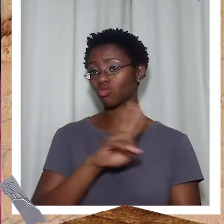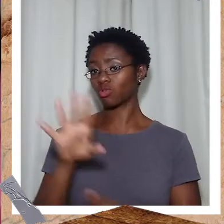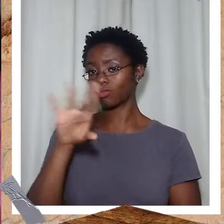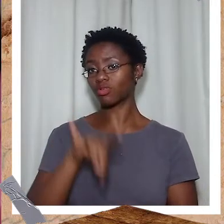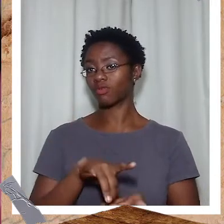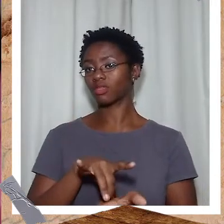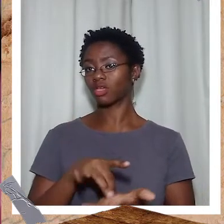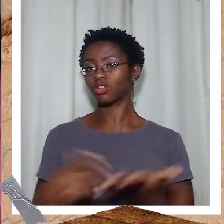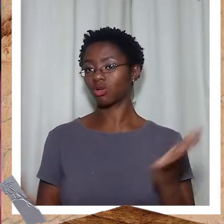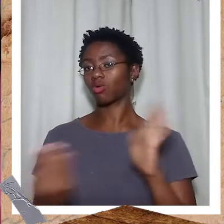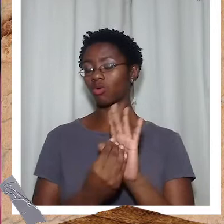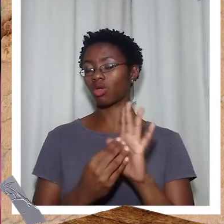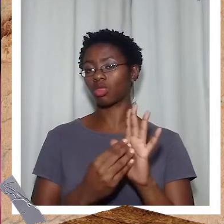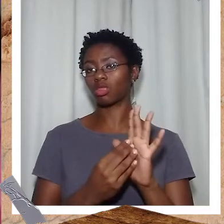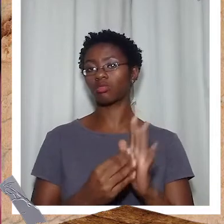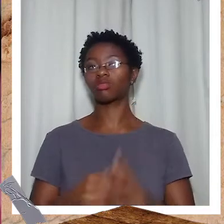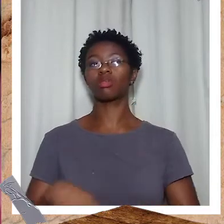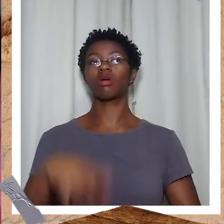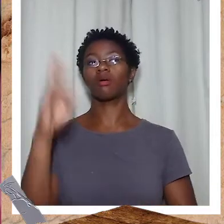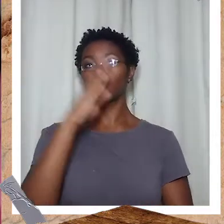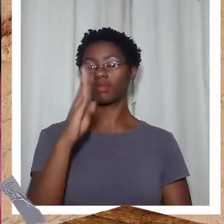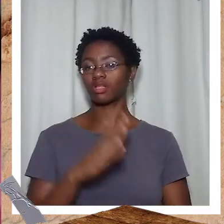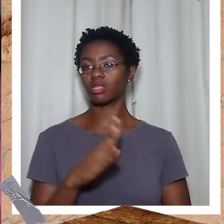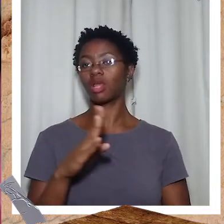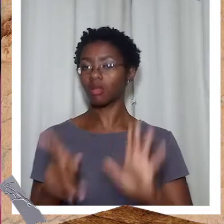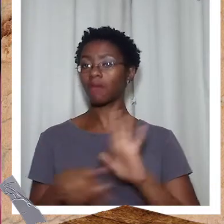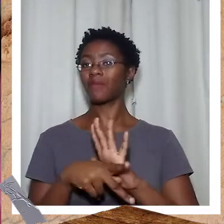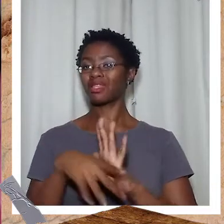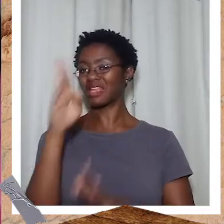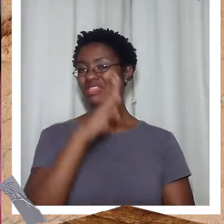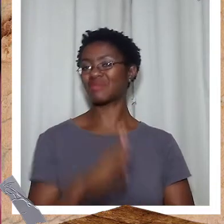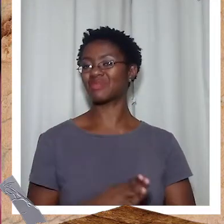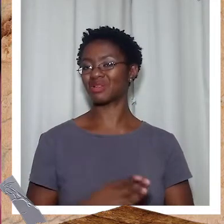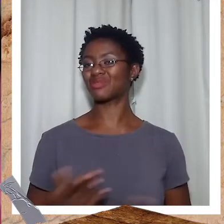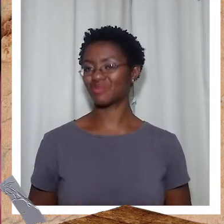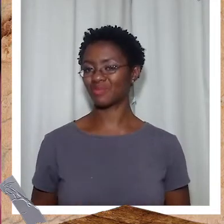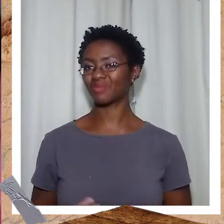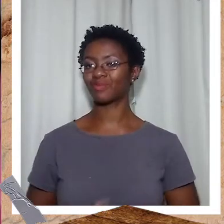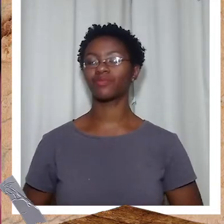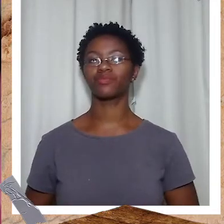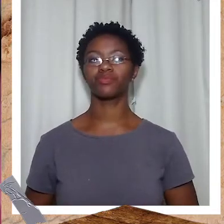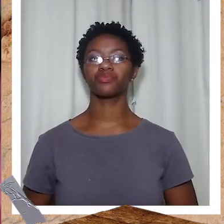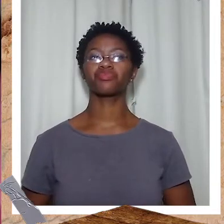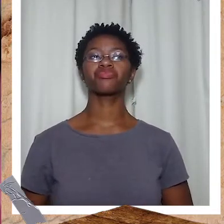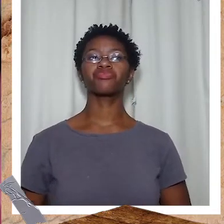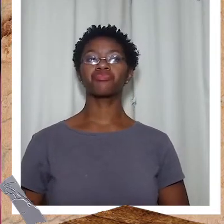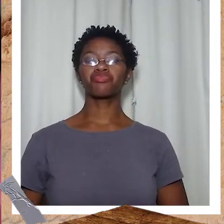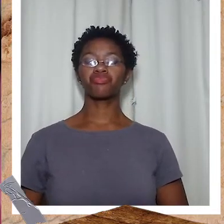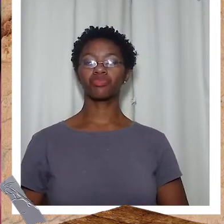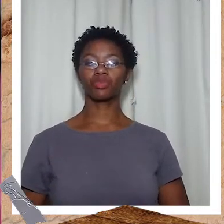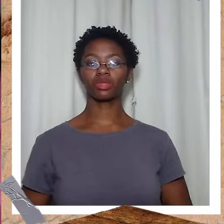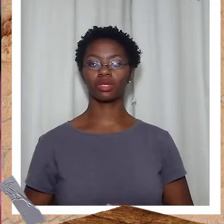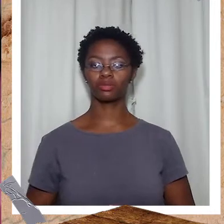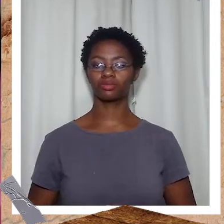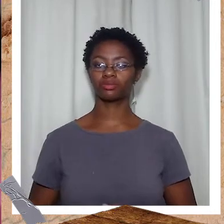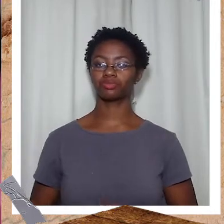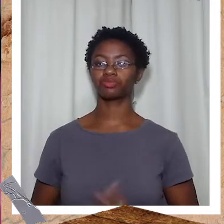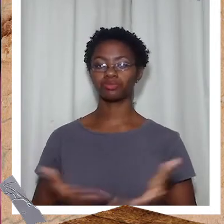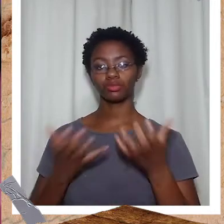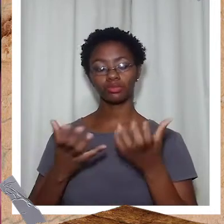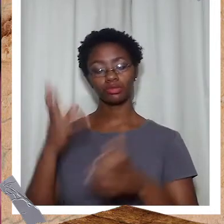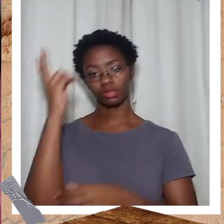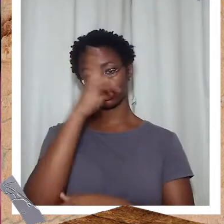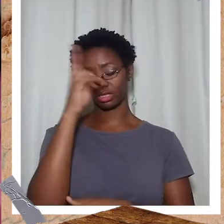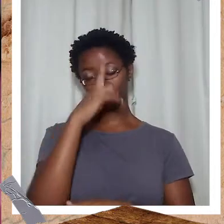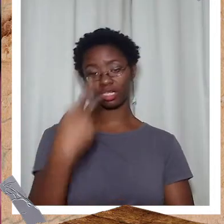nós tiramos a nossa exposição, era Um Brasil para os Brasileiros. É daí que a gente usa isso. E aí, eu queria lembrar